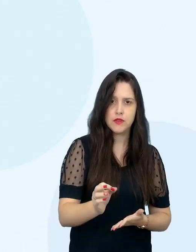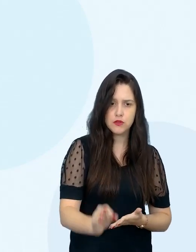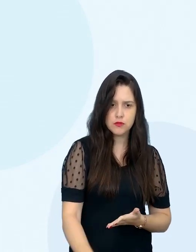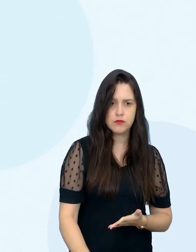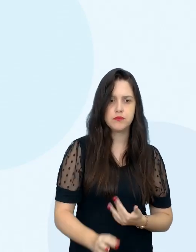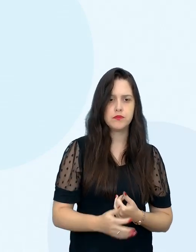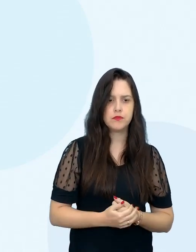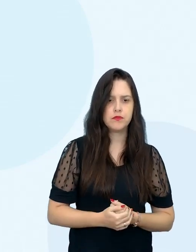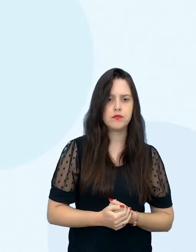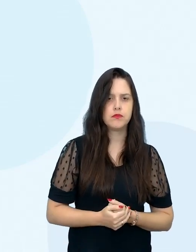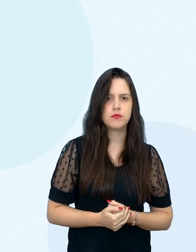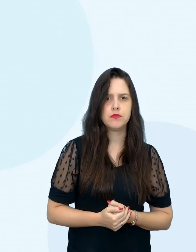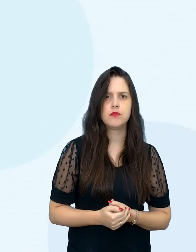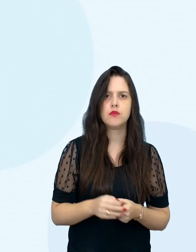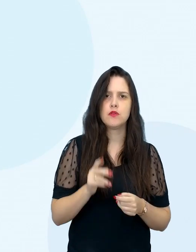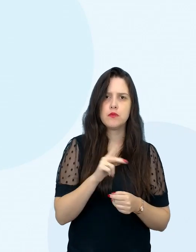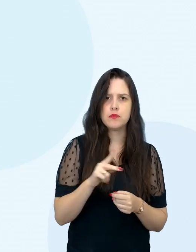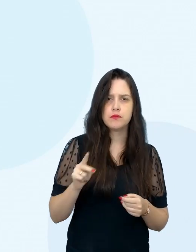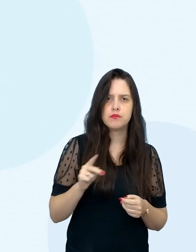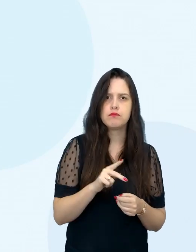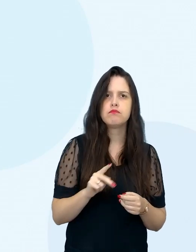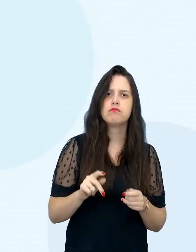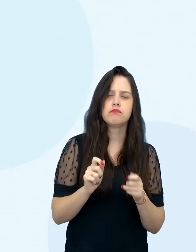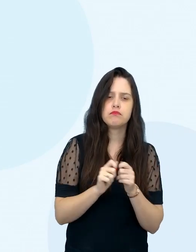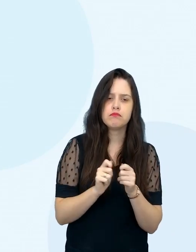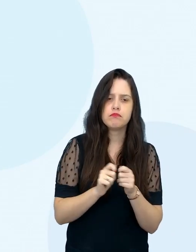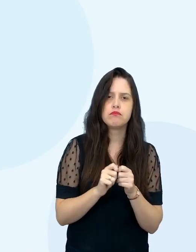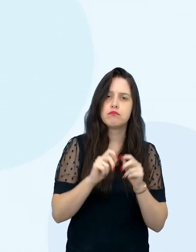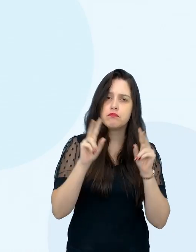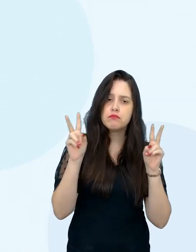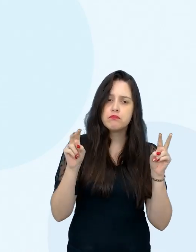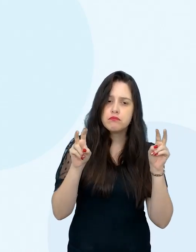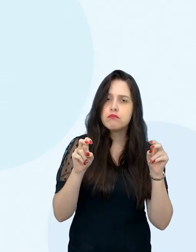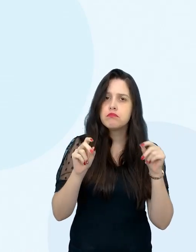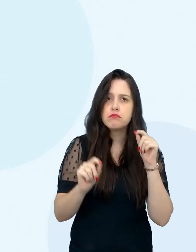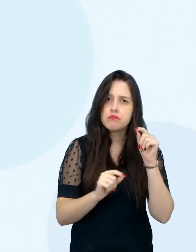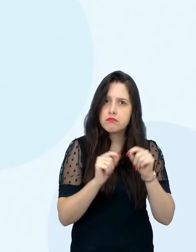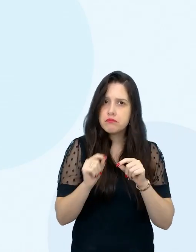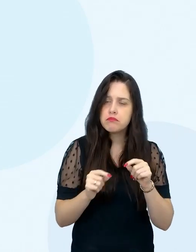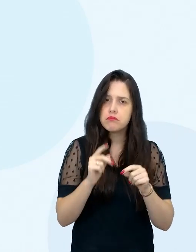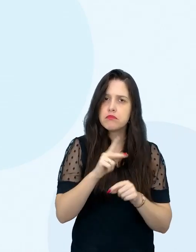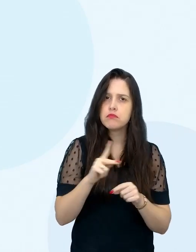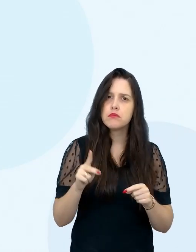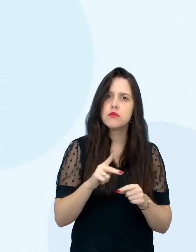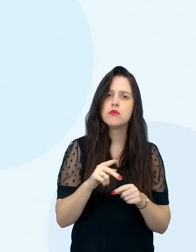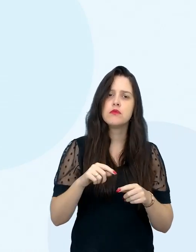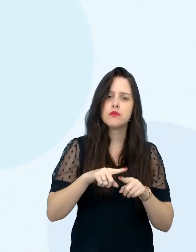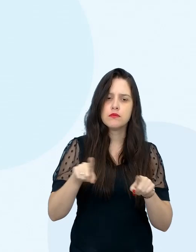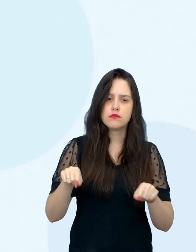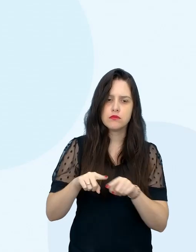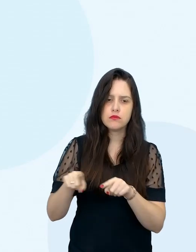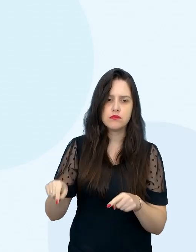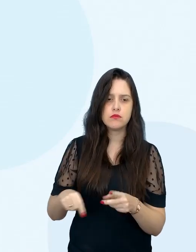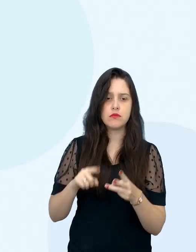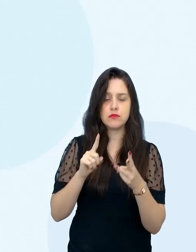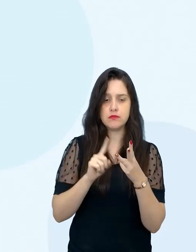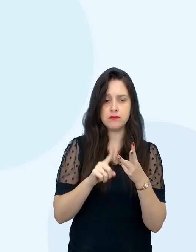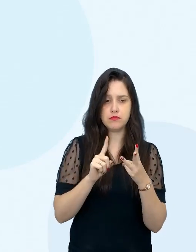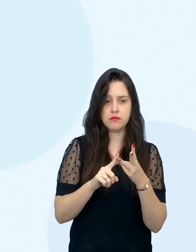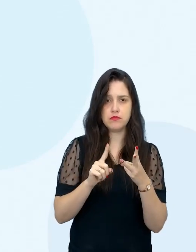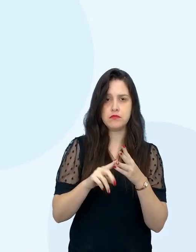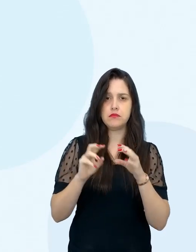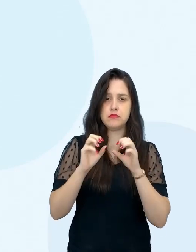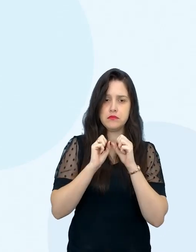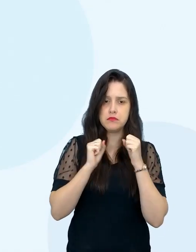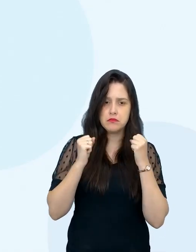dos alunos, né, na contextualização, trazer já um problema, aí vai ficar a critério aí do professor da sala de aula. Depois do problema, a gente